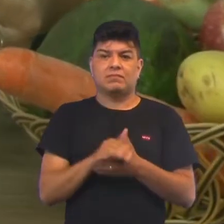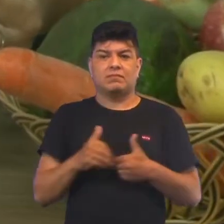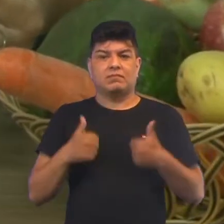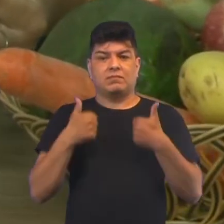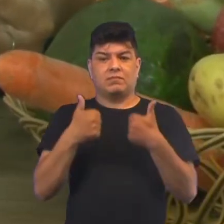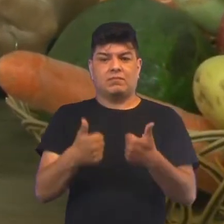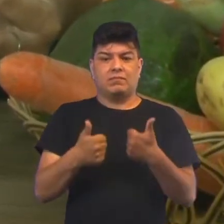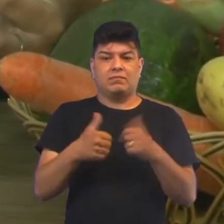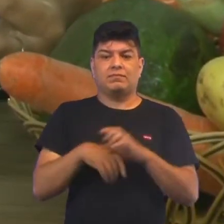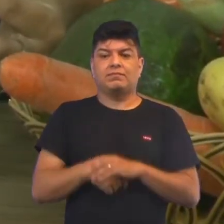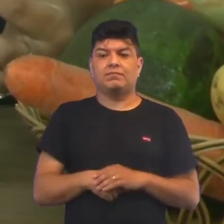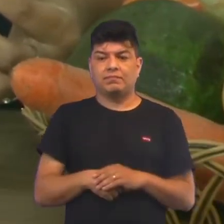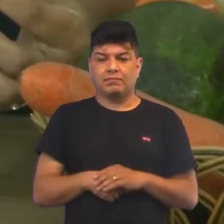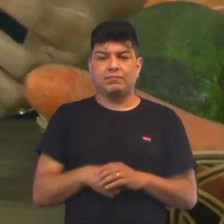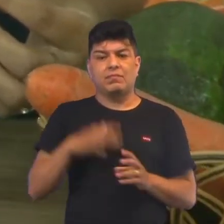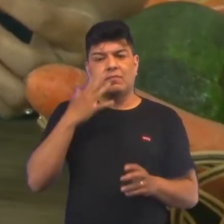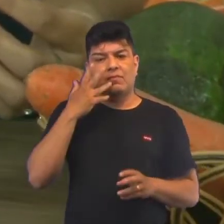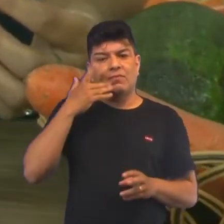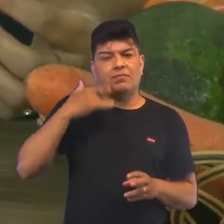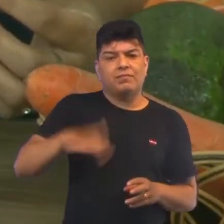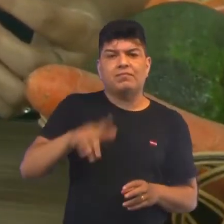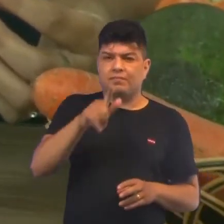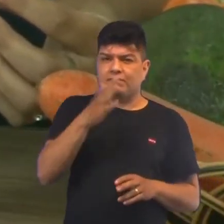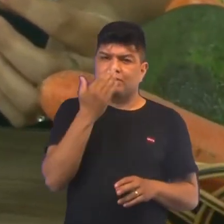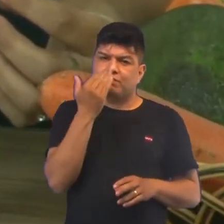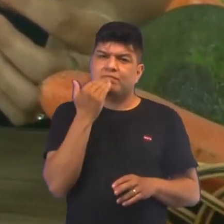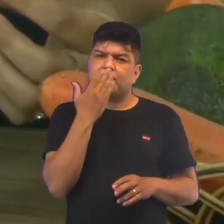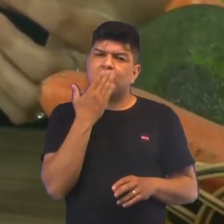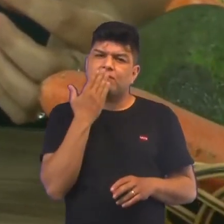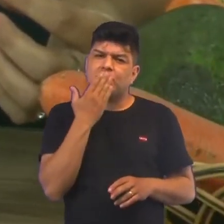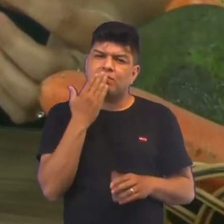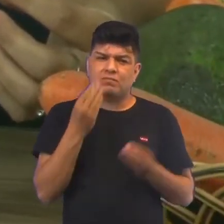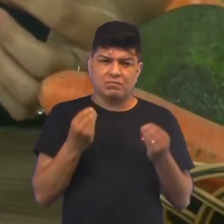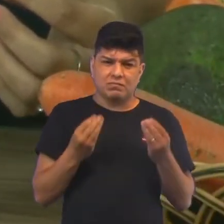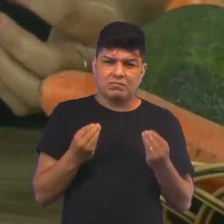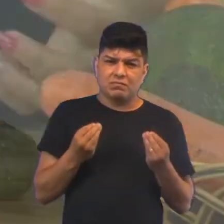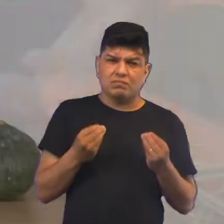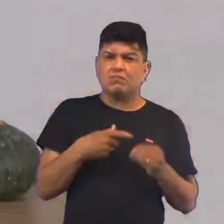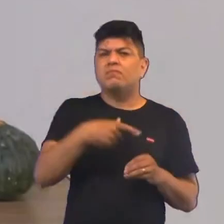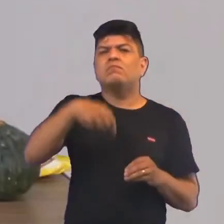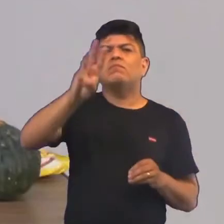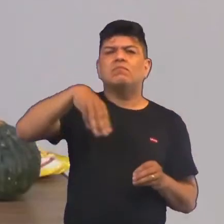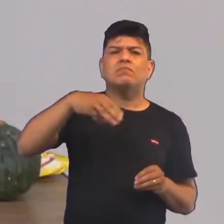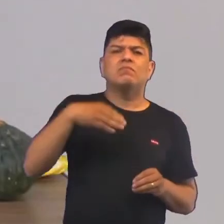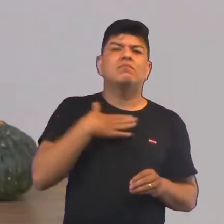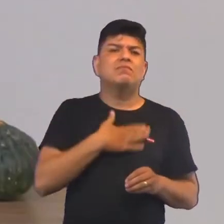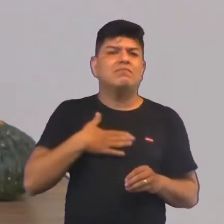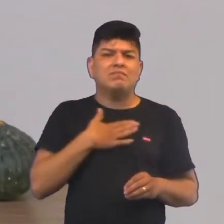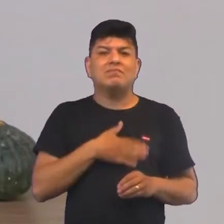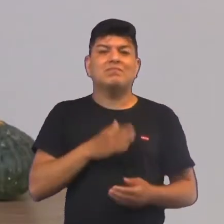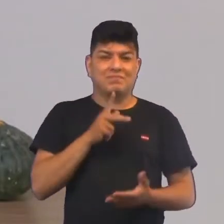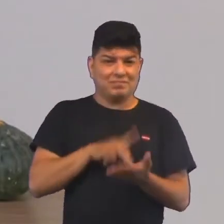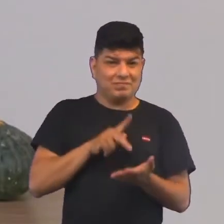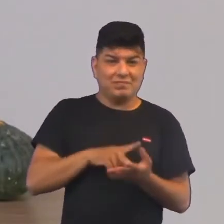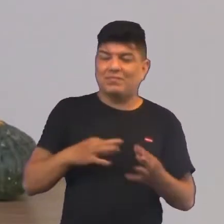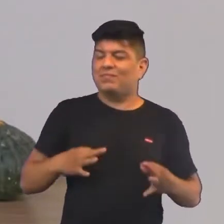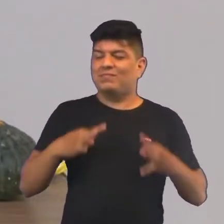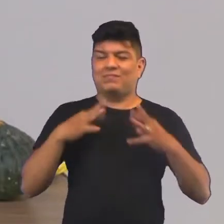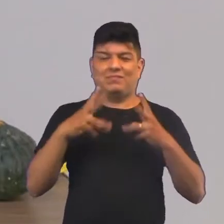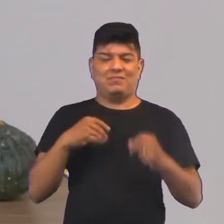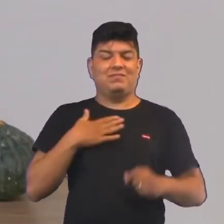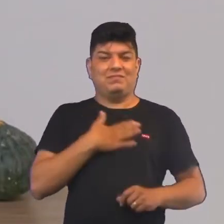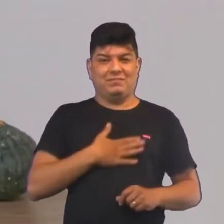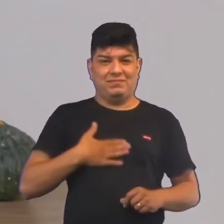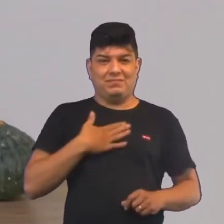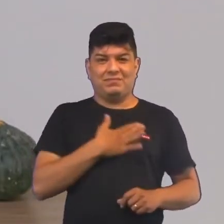certo? E crianças, vocês comem muitos doces? Quem não gosta de comer doces, não é verdade? Todo